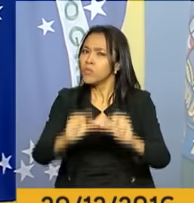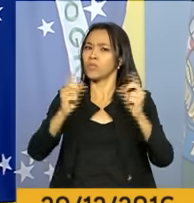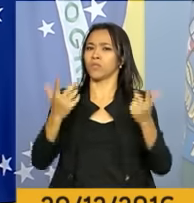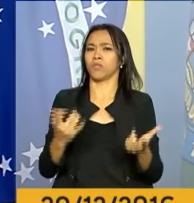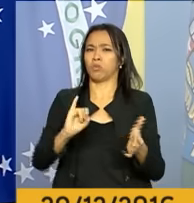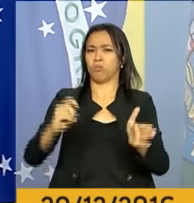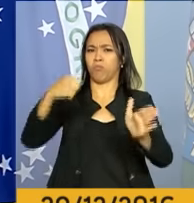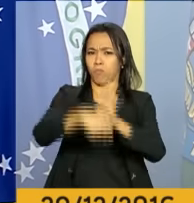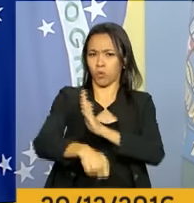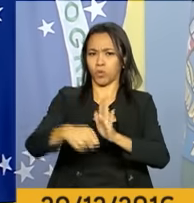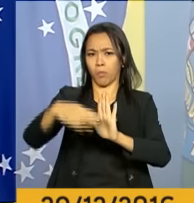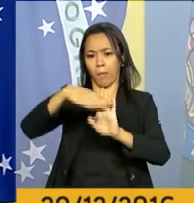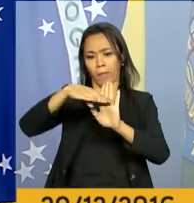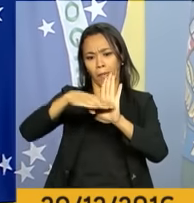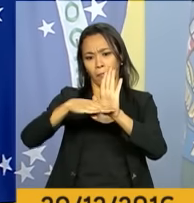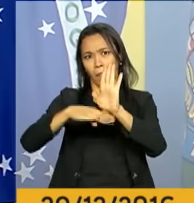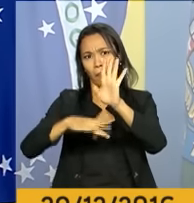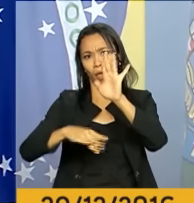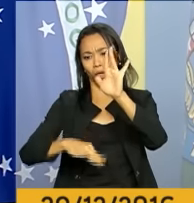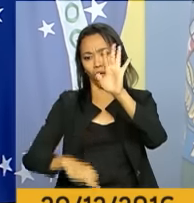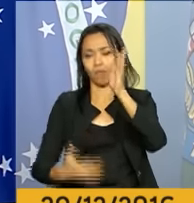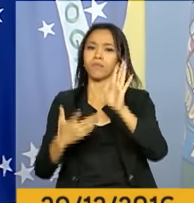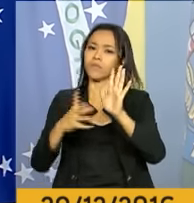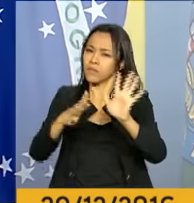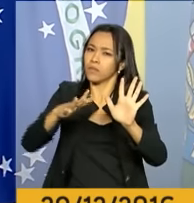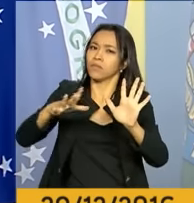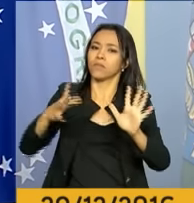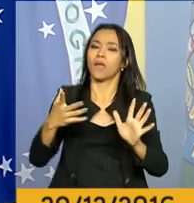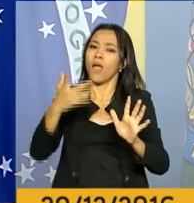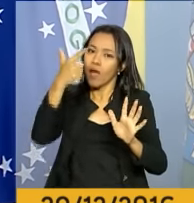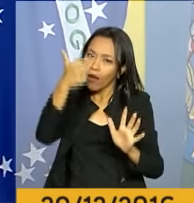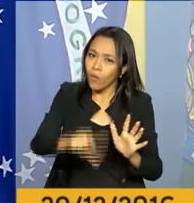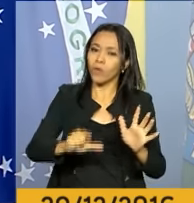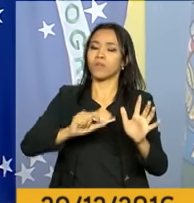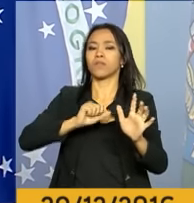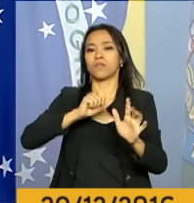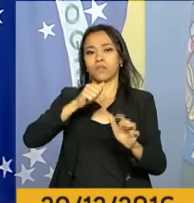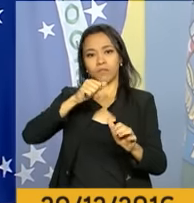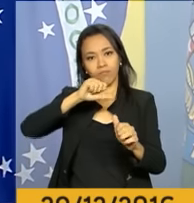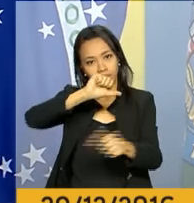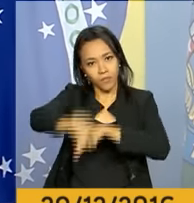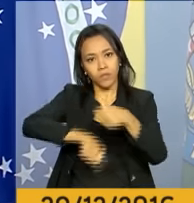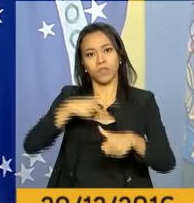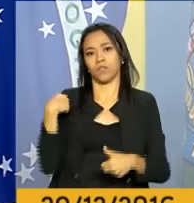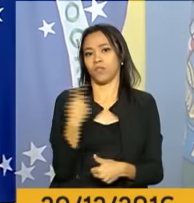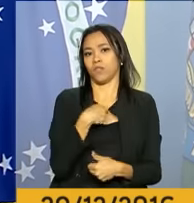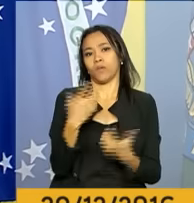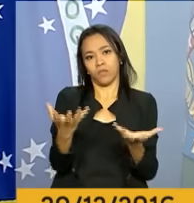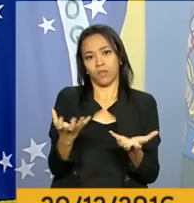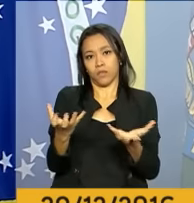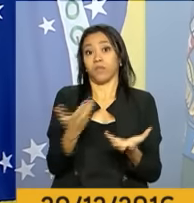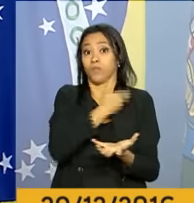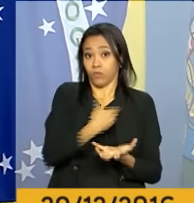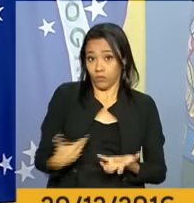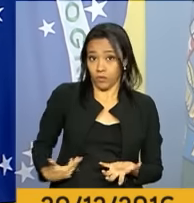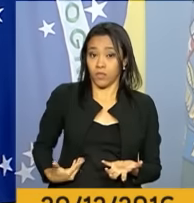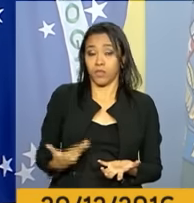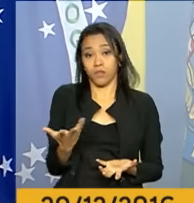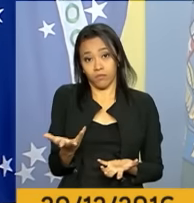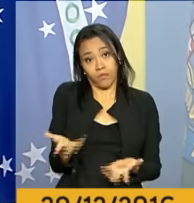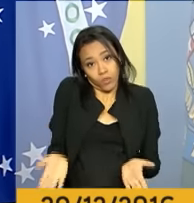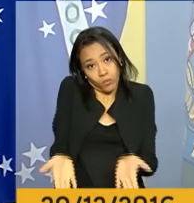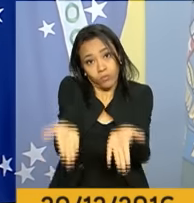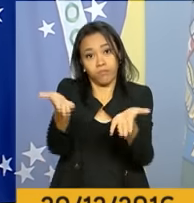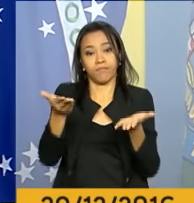eh precisamente a esse ponto é mais uma reforma que nós queremos eh Patrocinar e levar